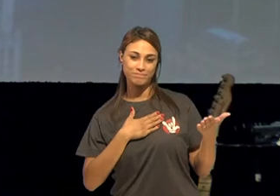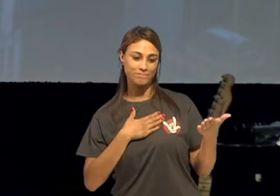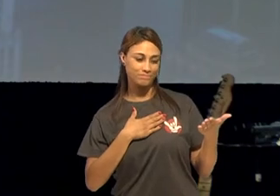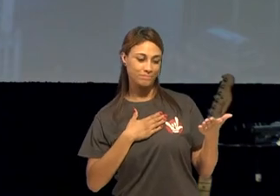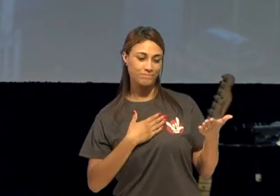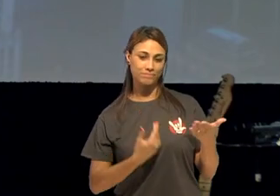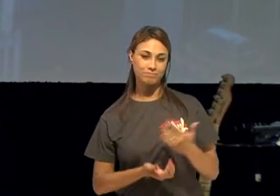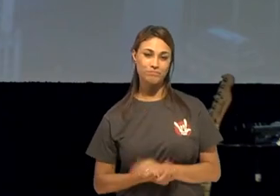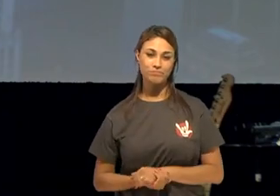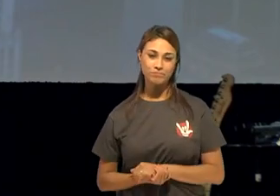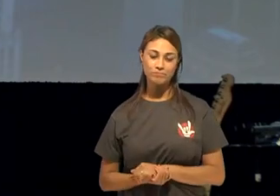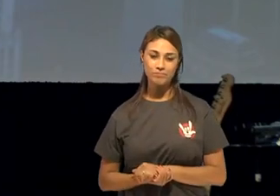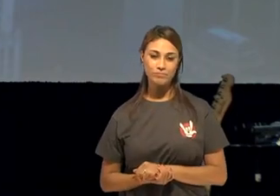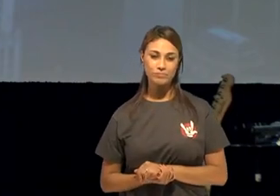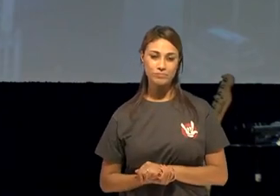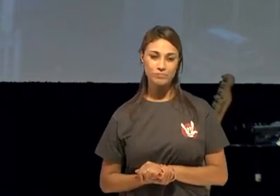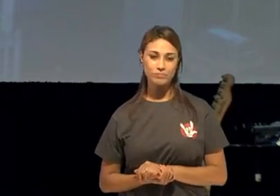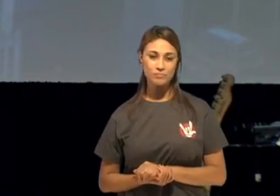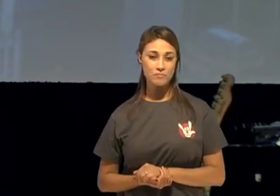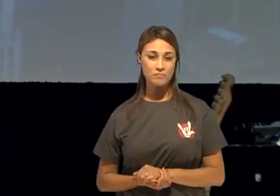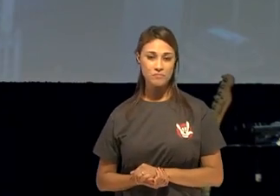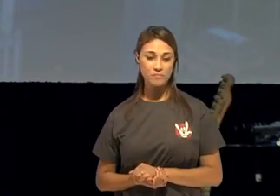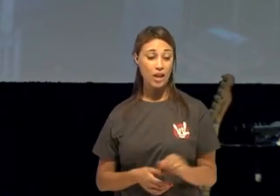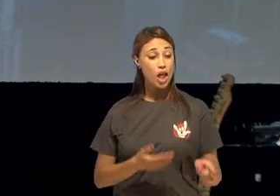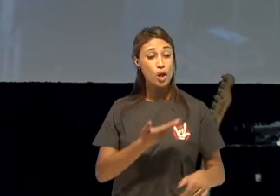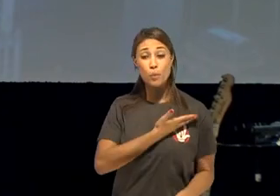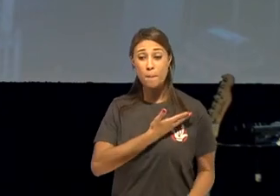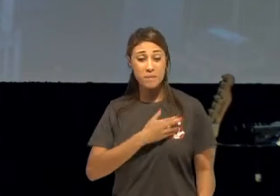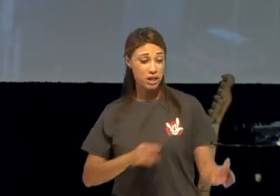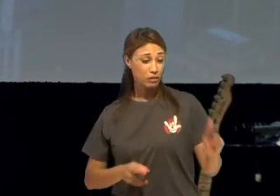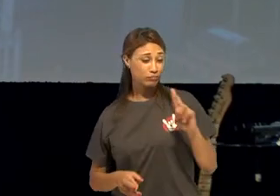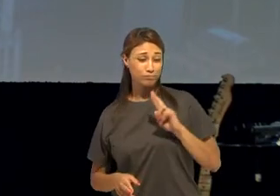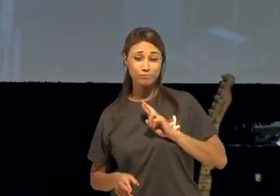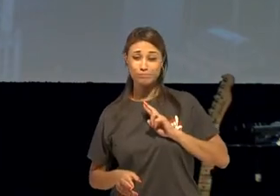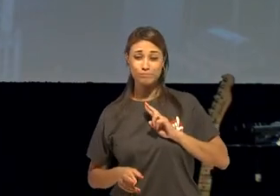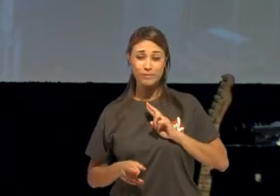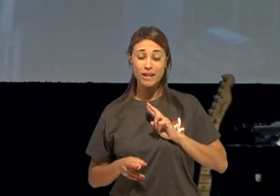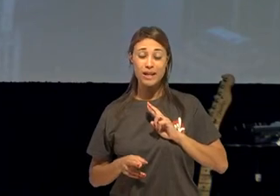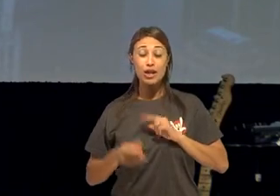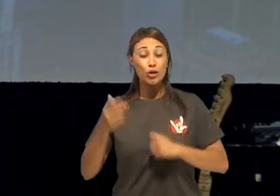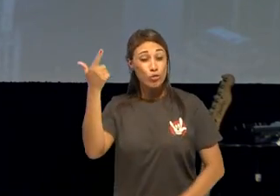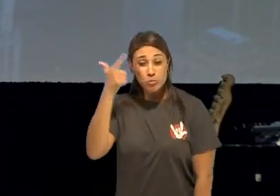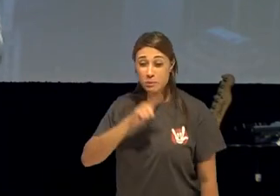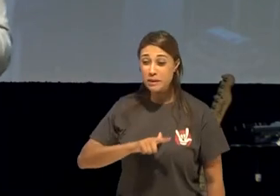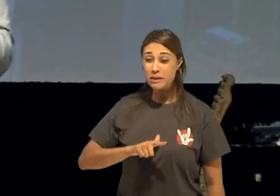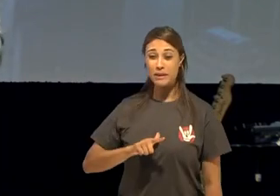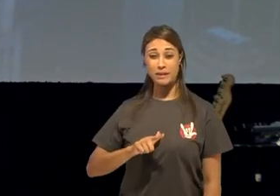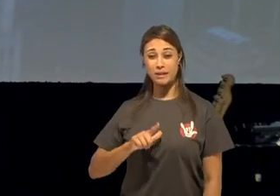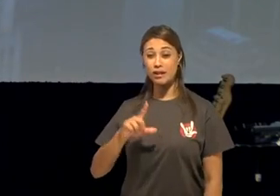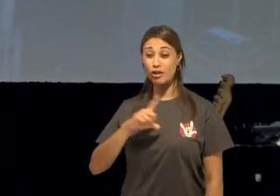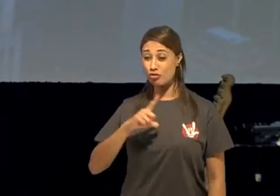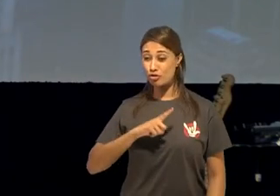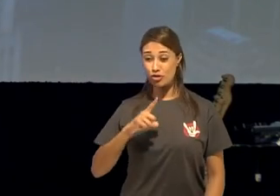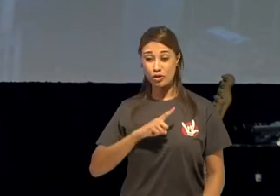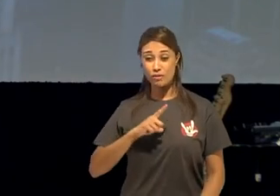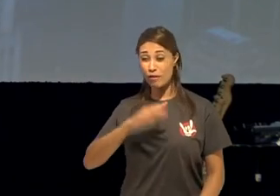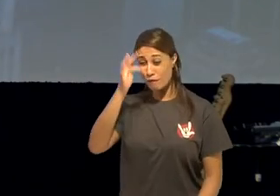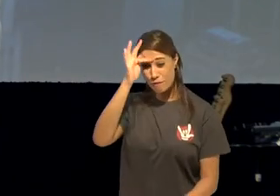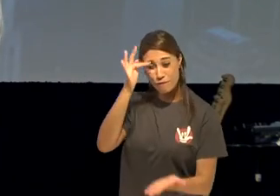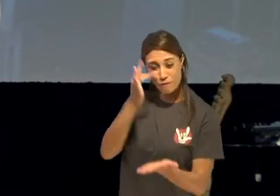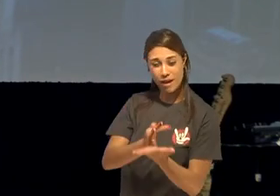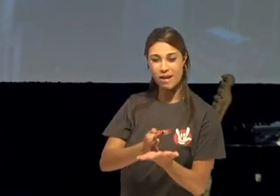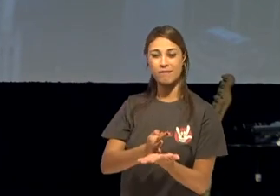bom combate, cumpri a carreira e guardei a fé. Você imagina a emoção que Paulo sentiu? Porque, meu